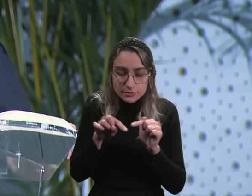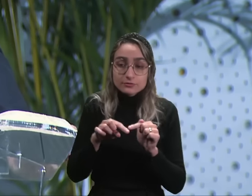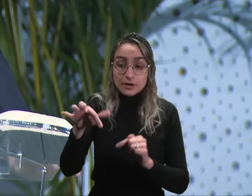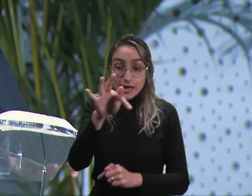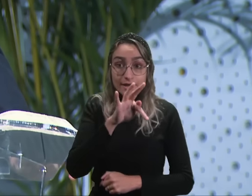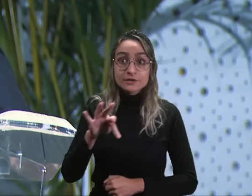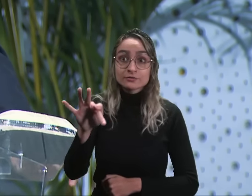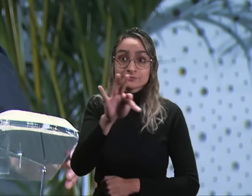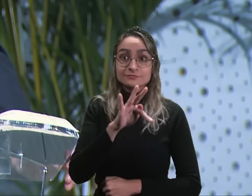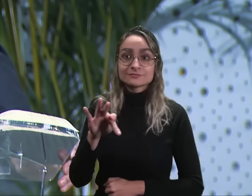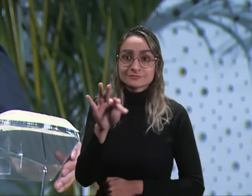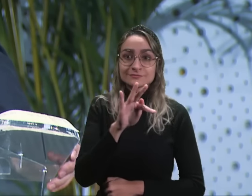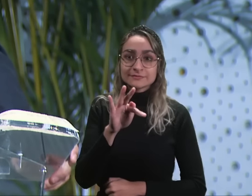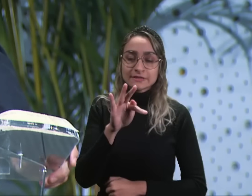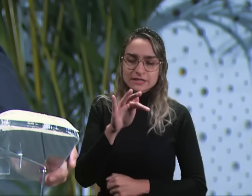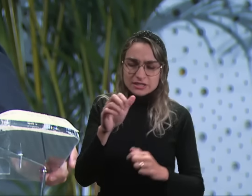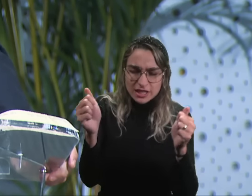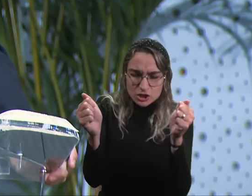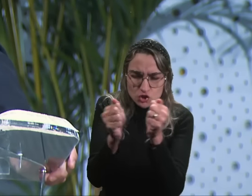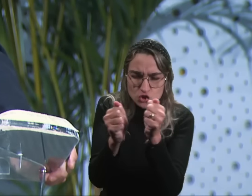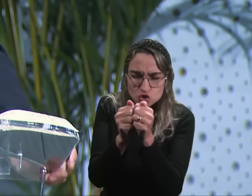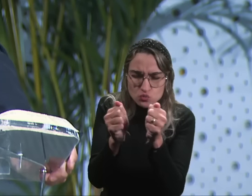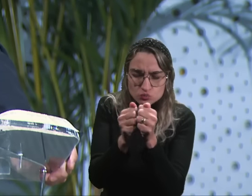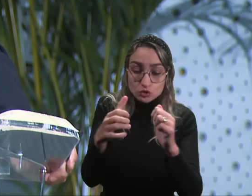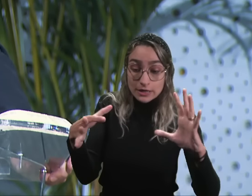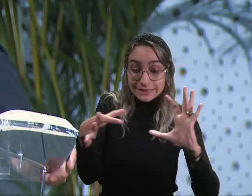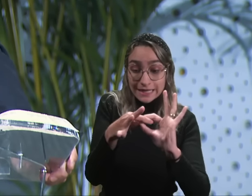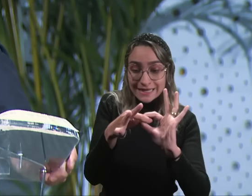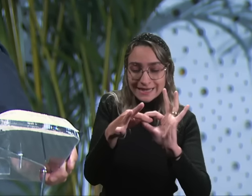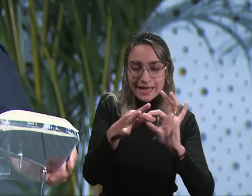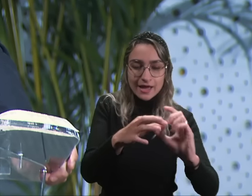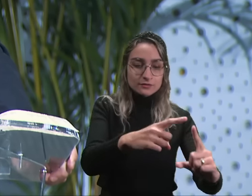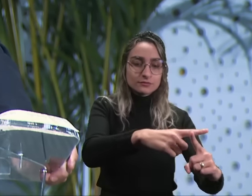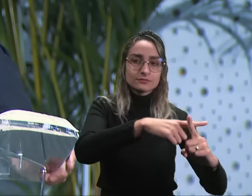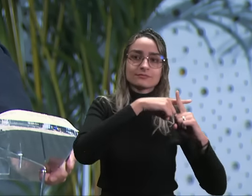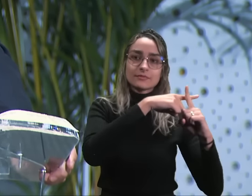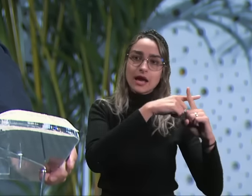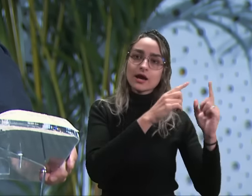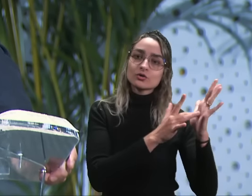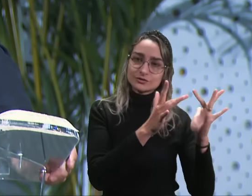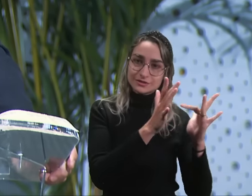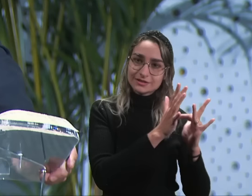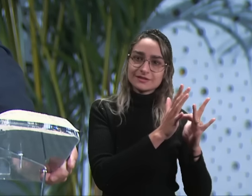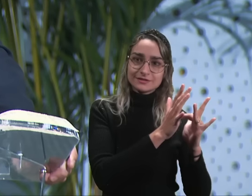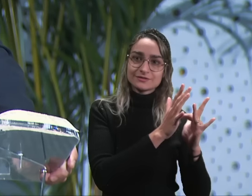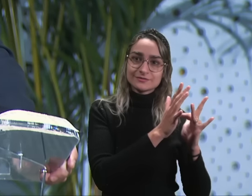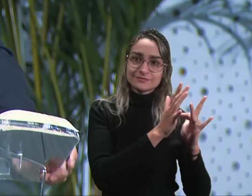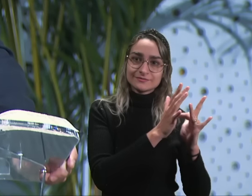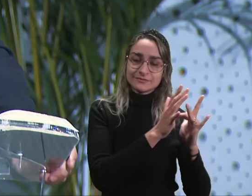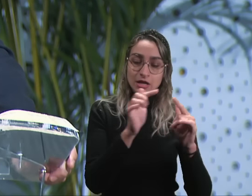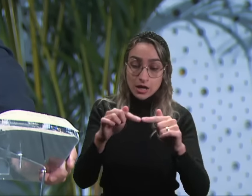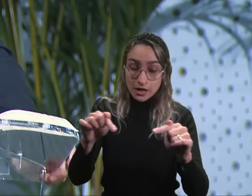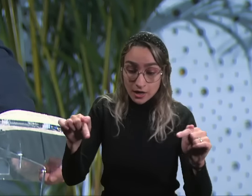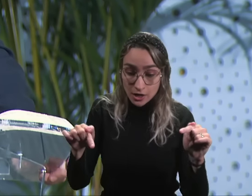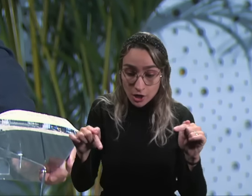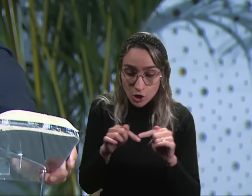cruz do c confirmados e transportados para o verdadeiro Santuário